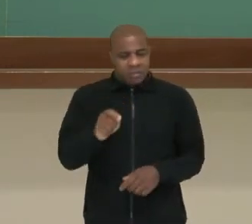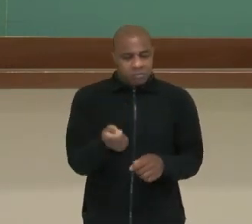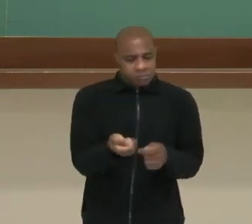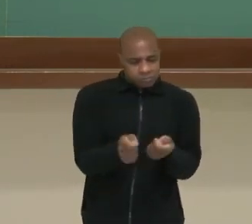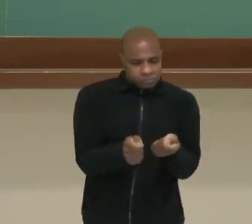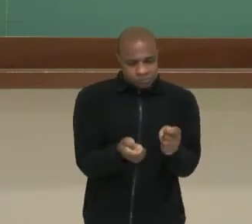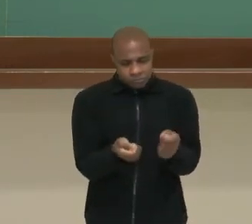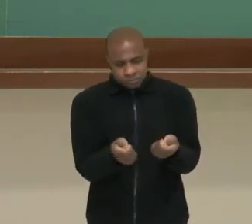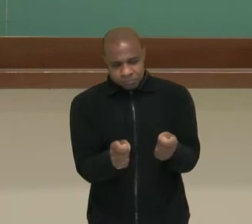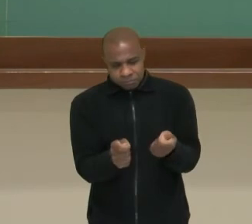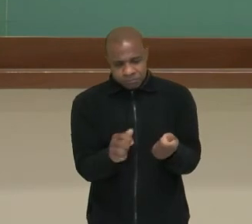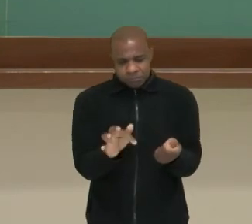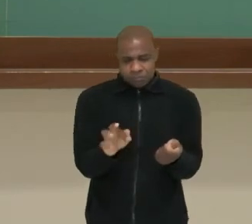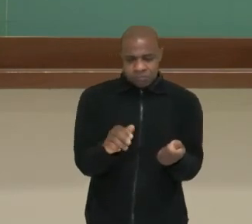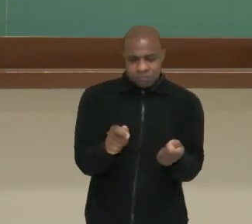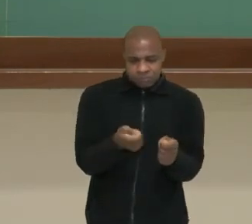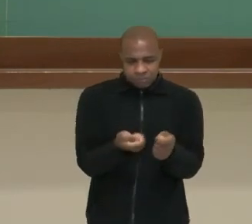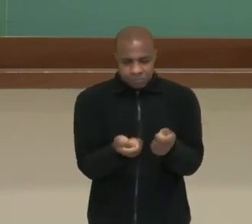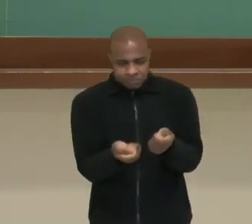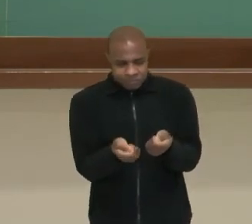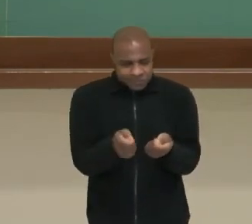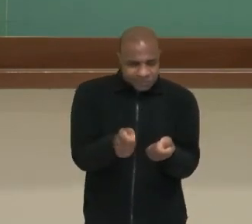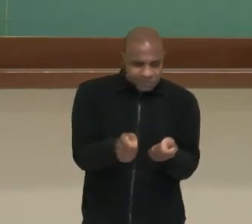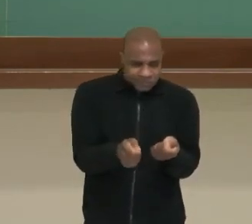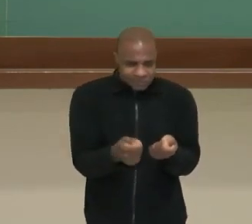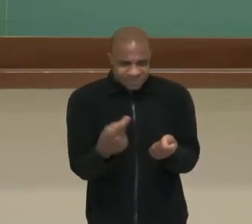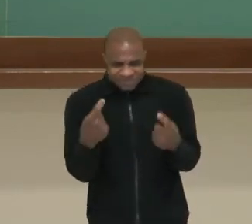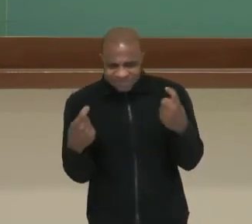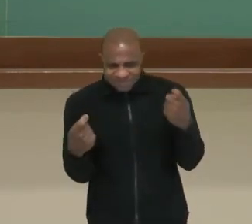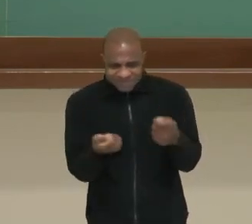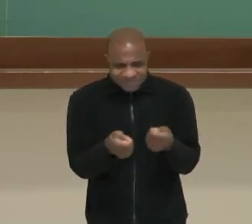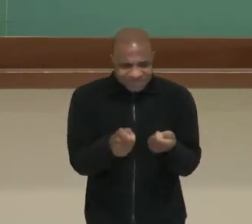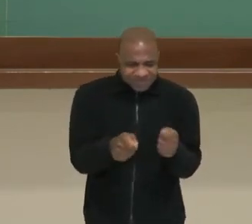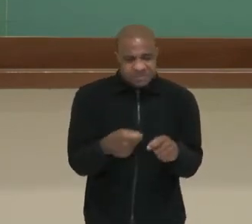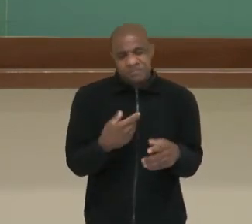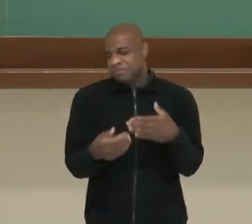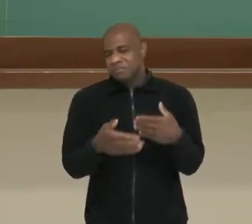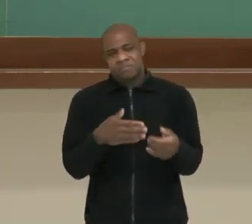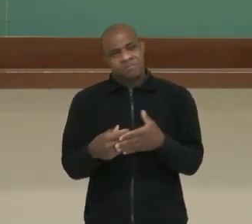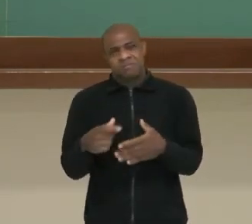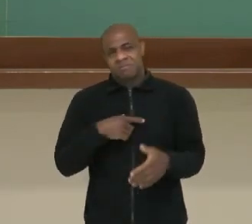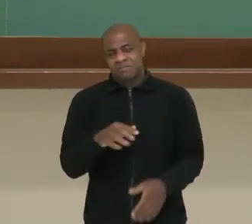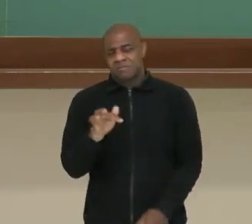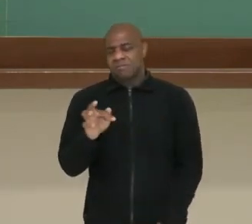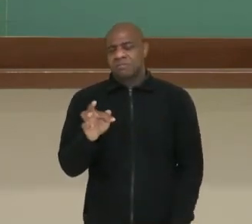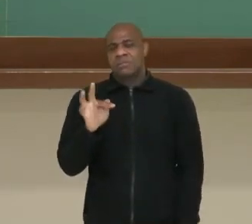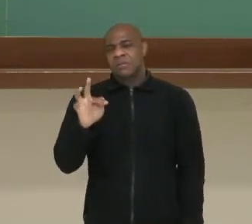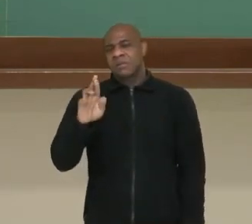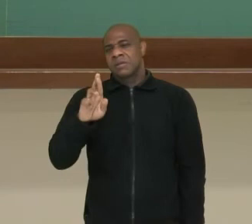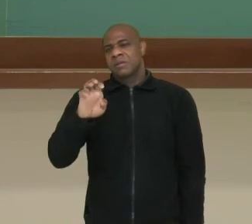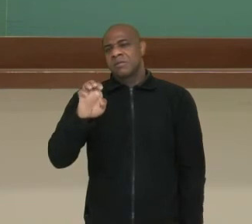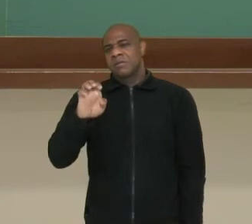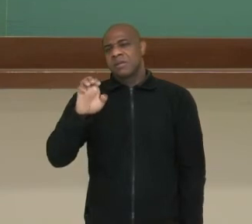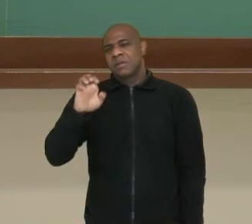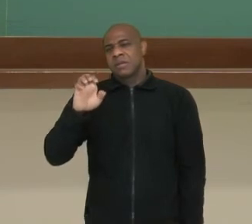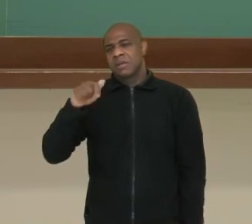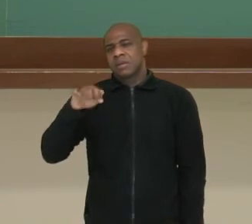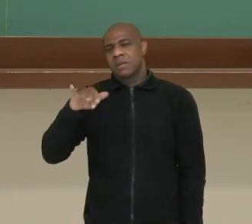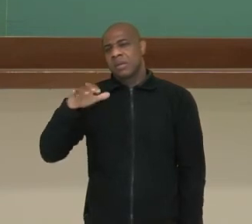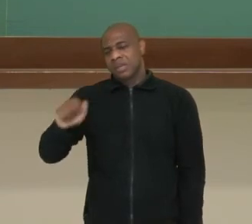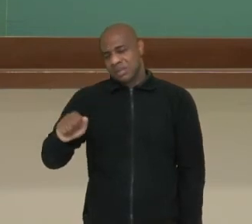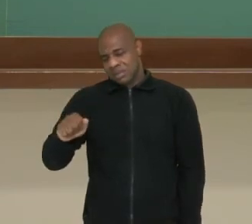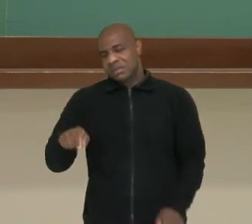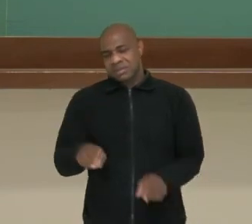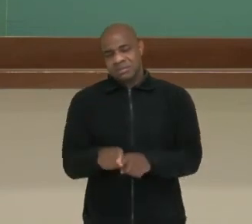a frequência. Se pega aí qualquer rádio que você escute, eles vão te dar a frequência e você vai pegar o teu equipamento e vai colocar